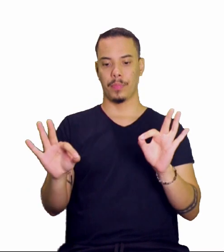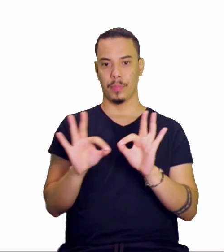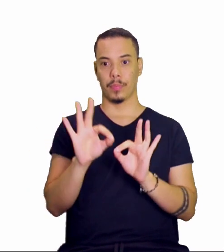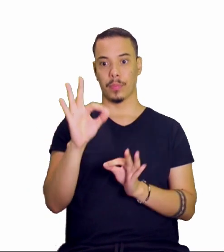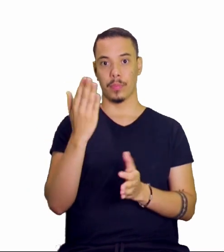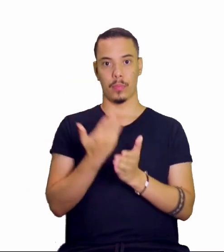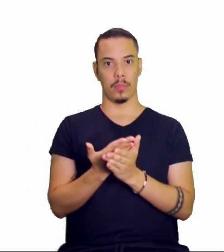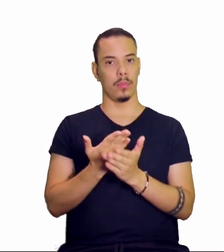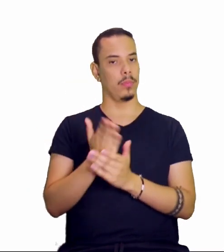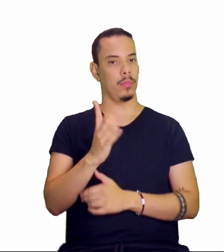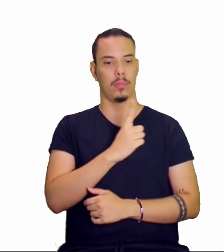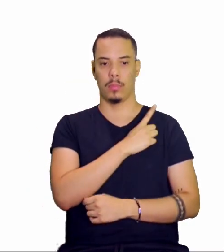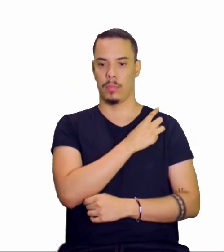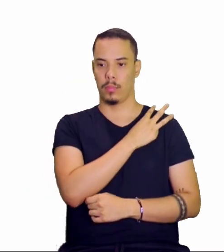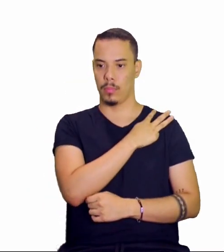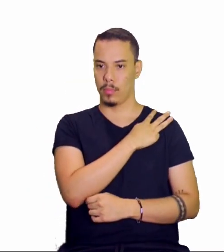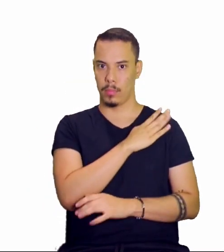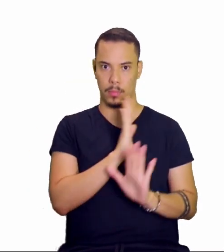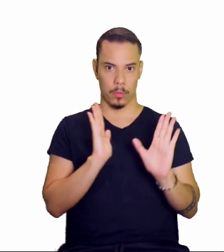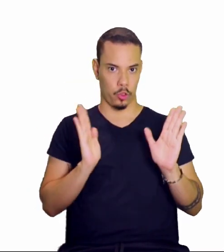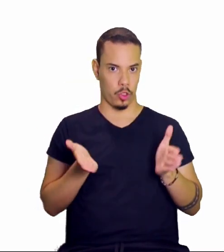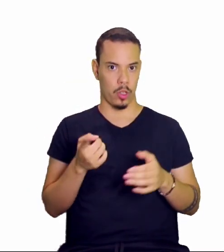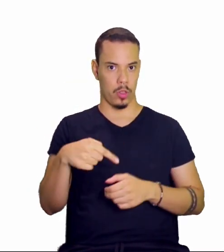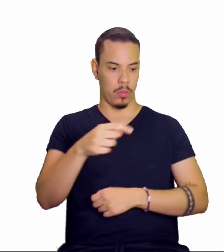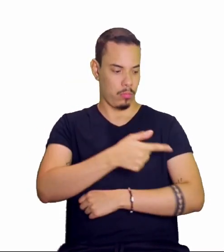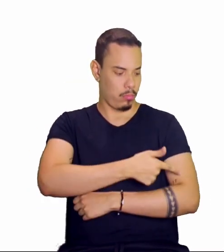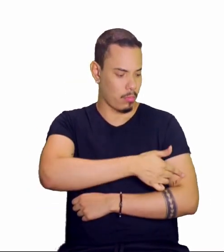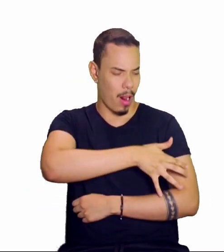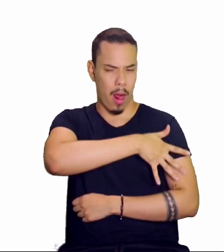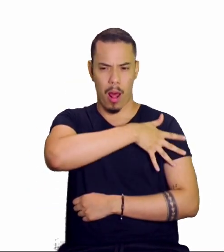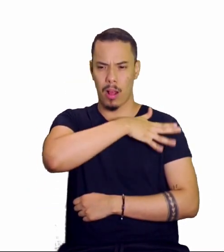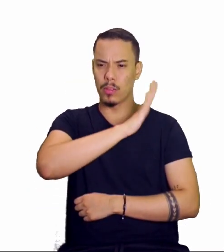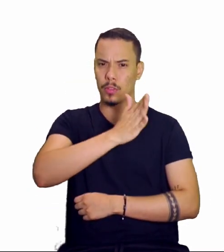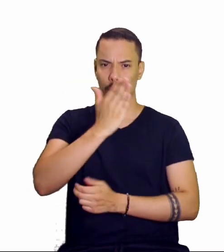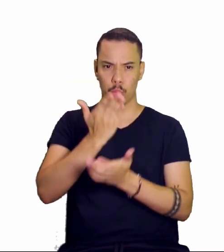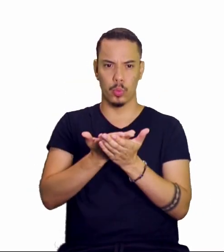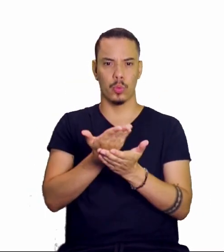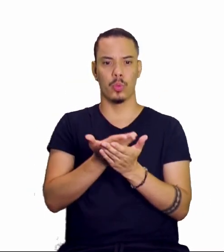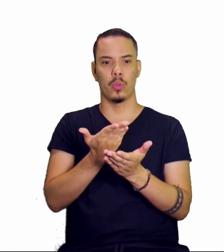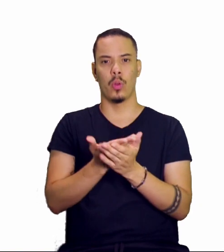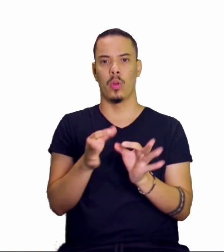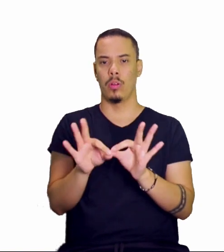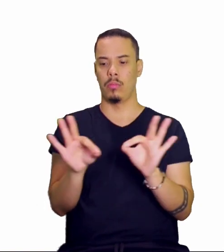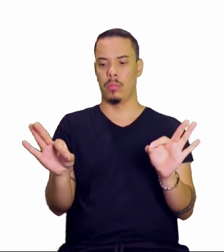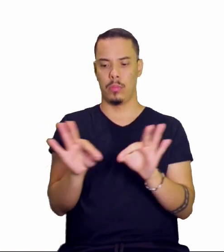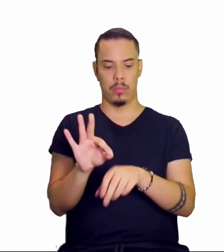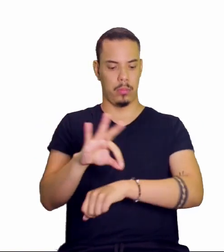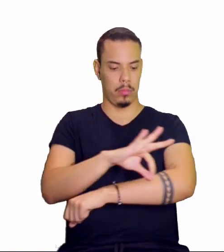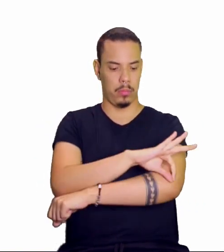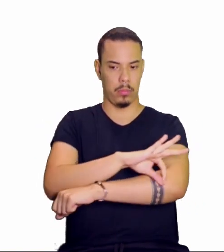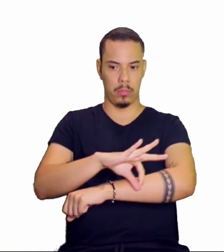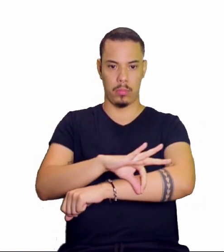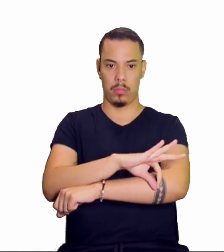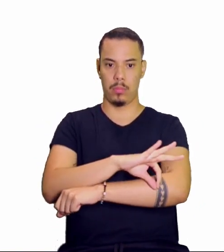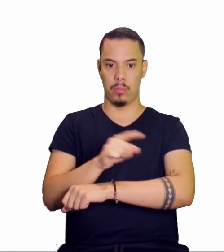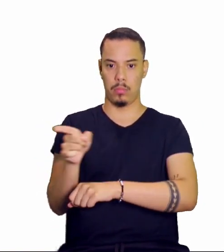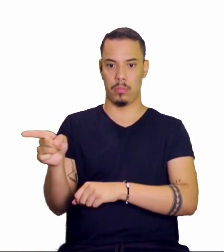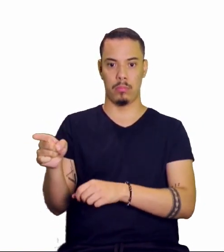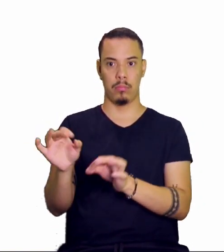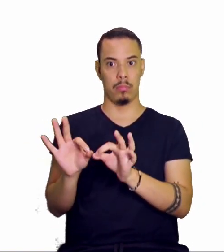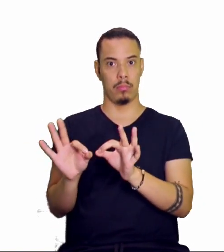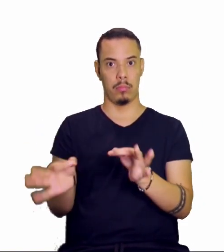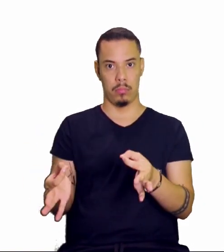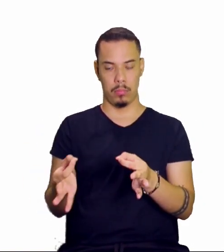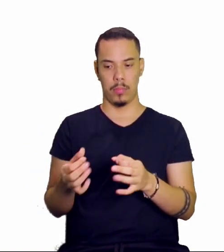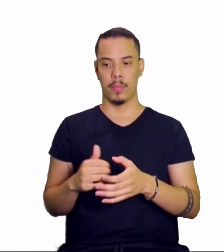desde o primário, né? Desde o fundamental, eles trabalham isso aí. Nós temos uma fita métrica aí, pequena ainda, né?